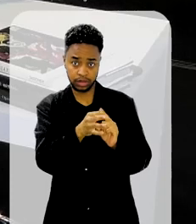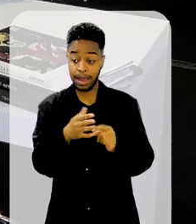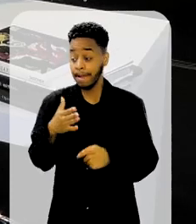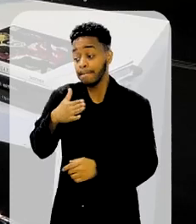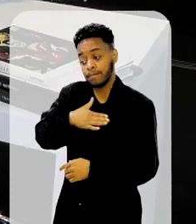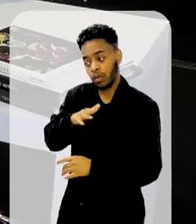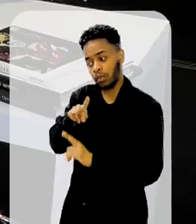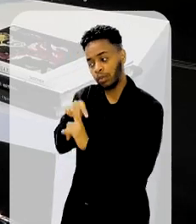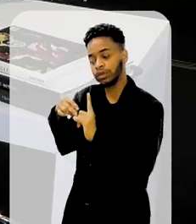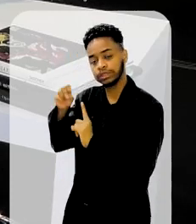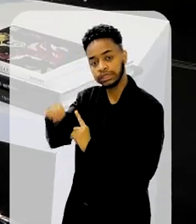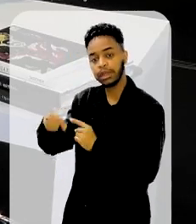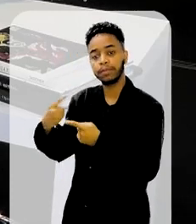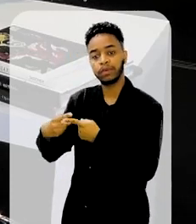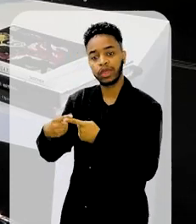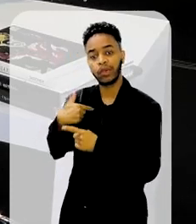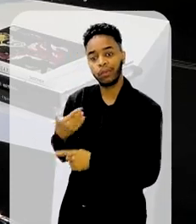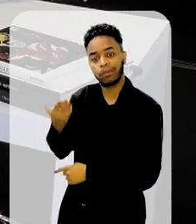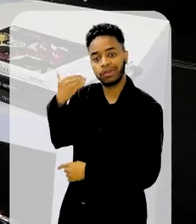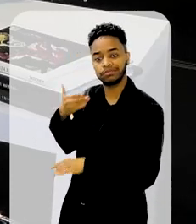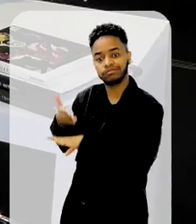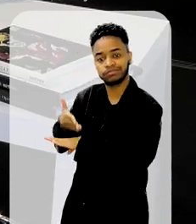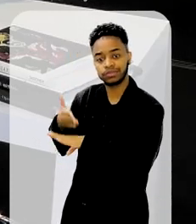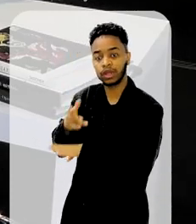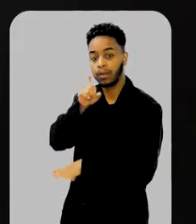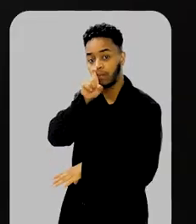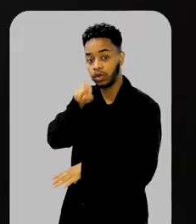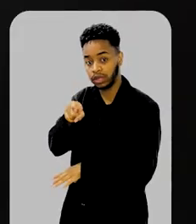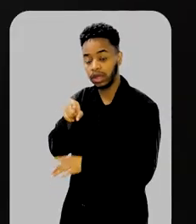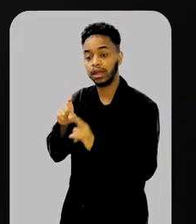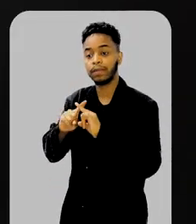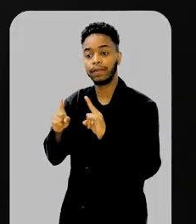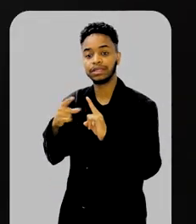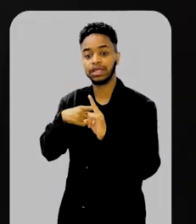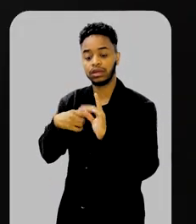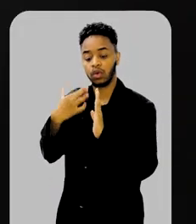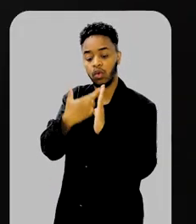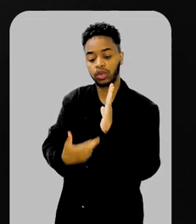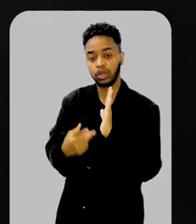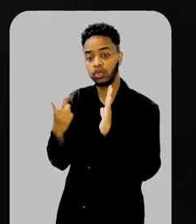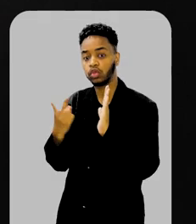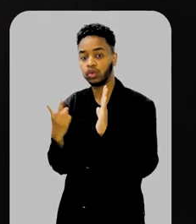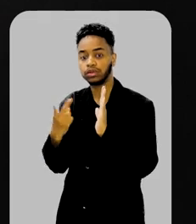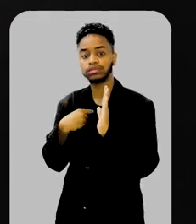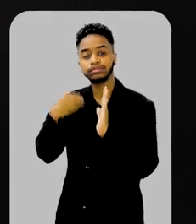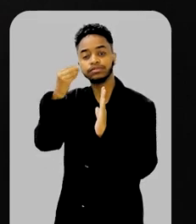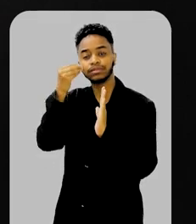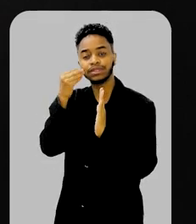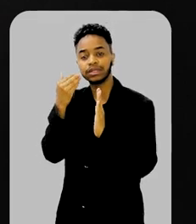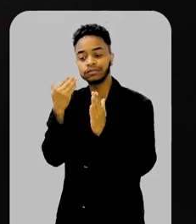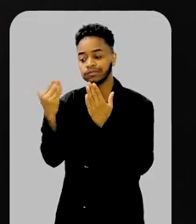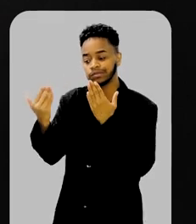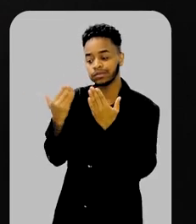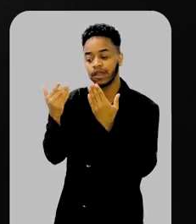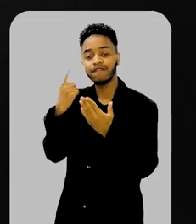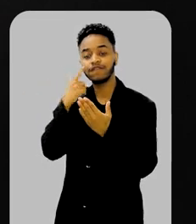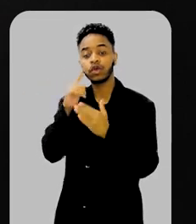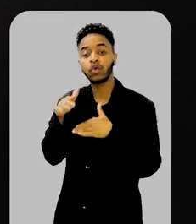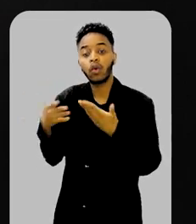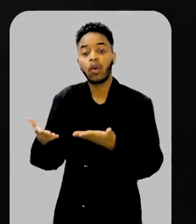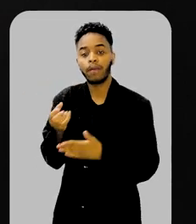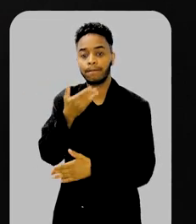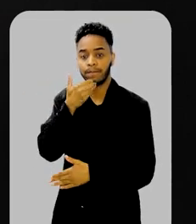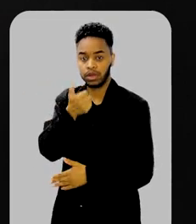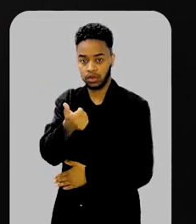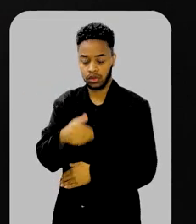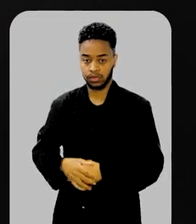É foi um olhar meu porque eu já tinha estado na Portela e eu peguei dois roteiros para poder entender qual era a melhor equação